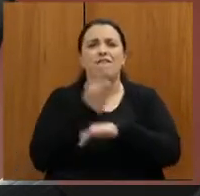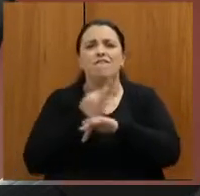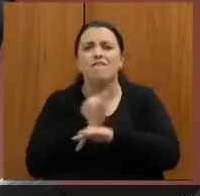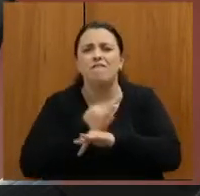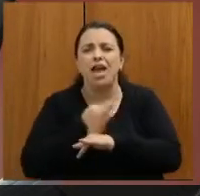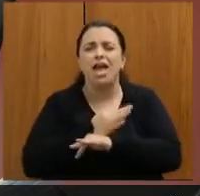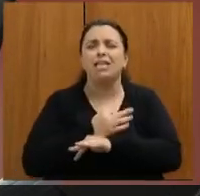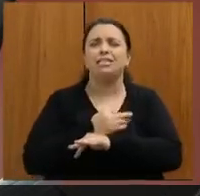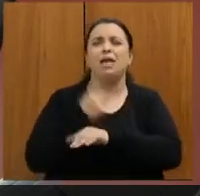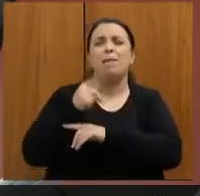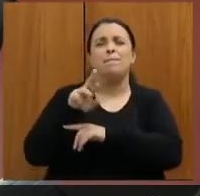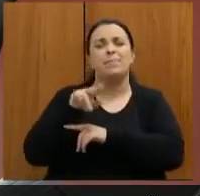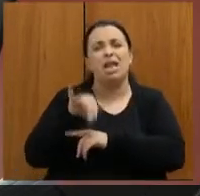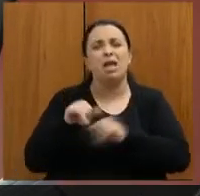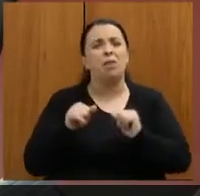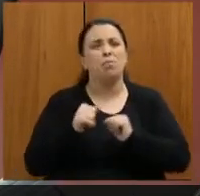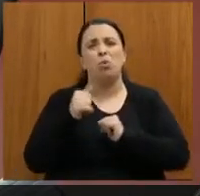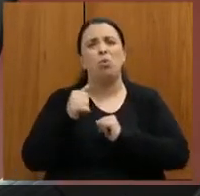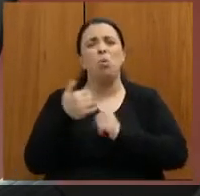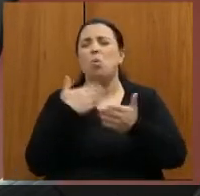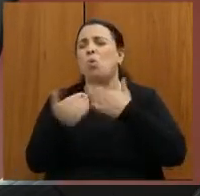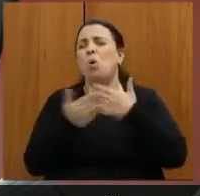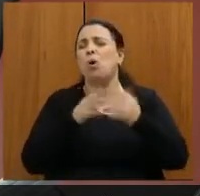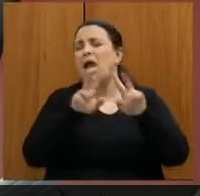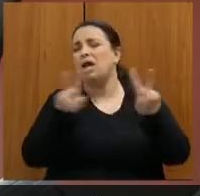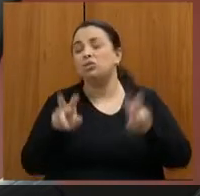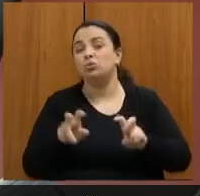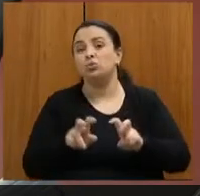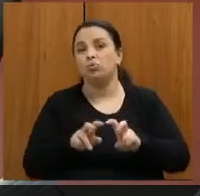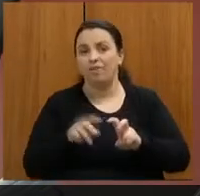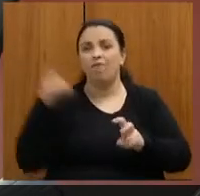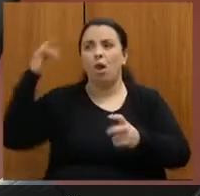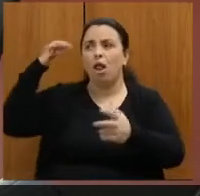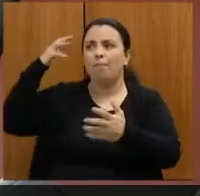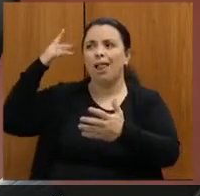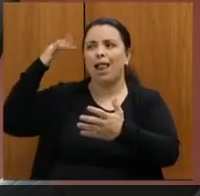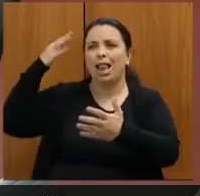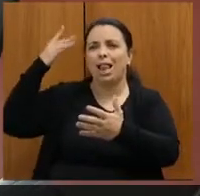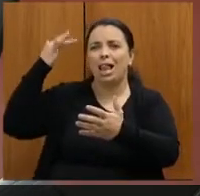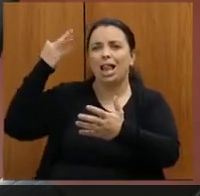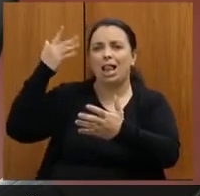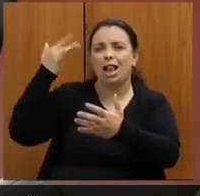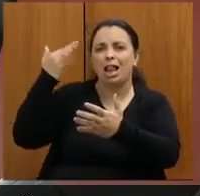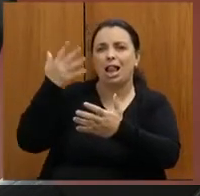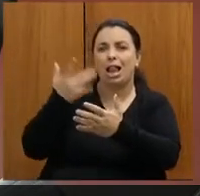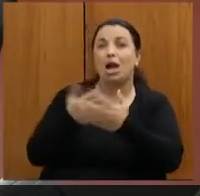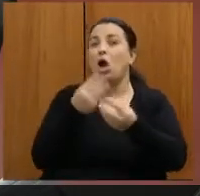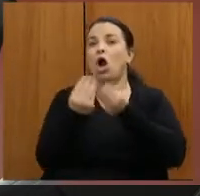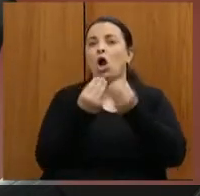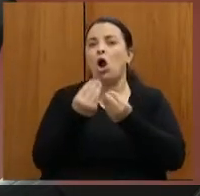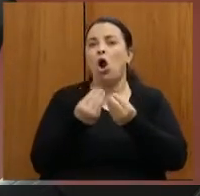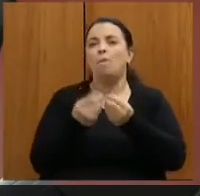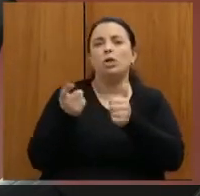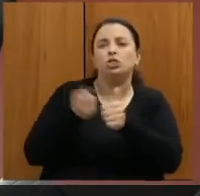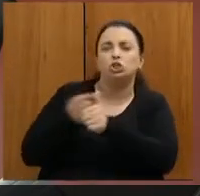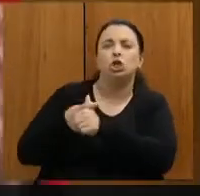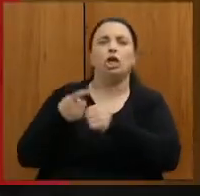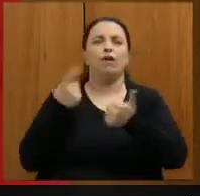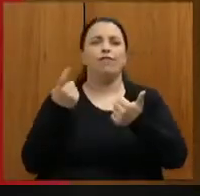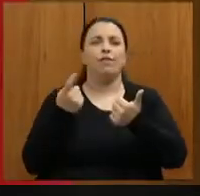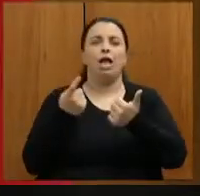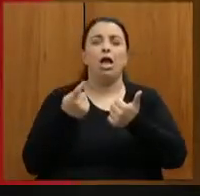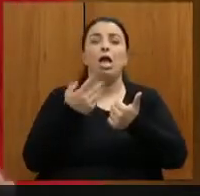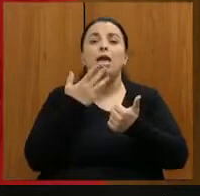fazer o corte que nos interessa Mas vamos trazer toda a memória do que foi o último período do endividamento quem é que foi